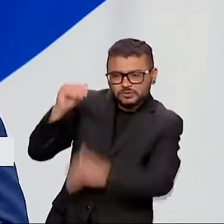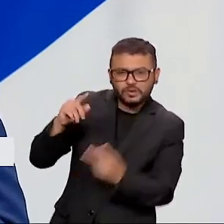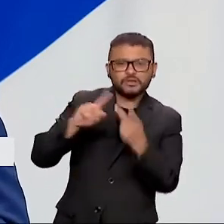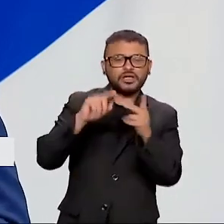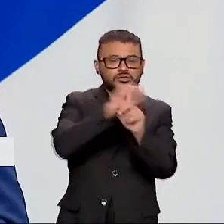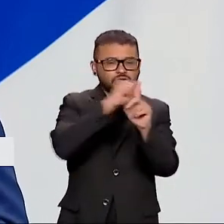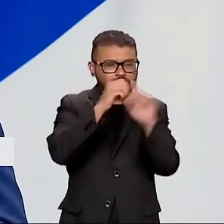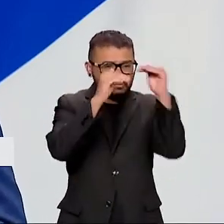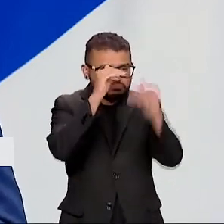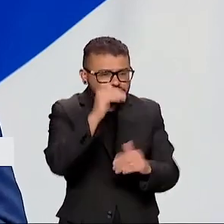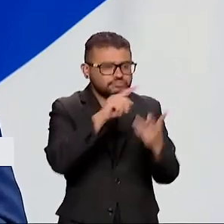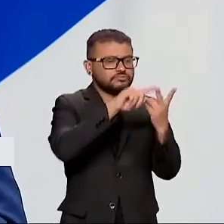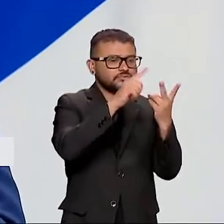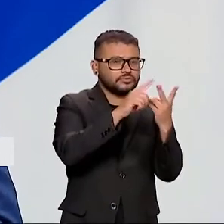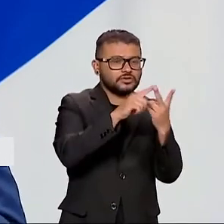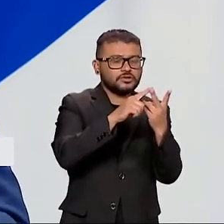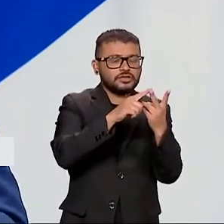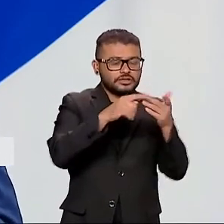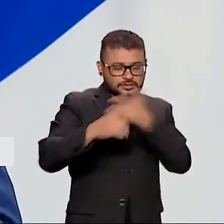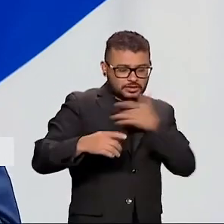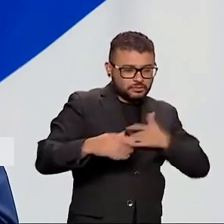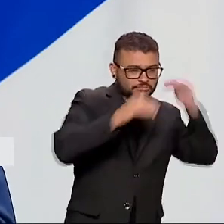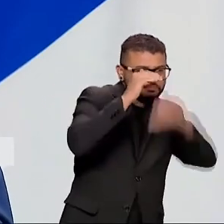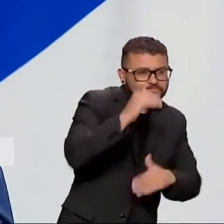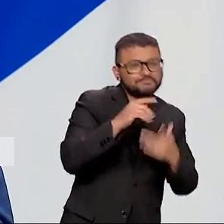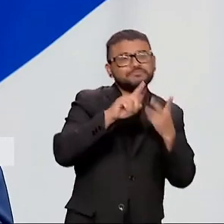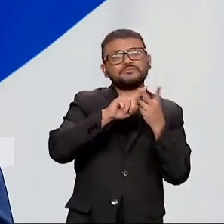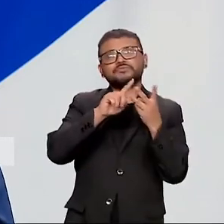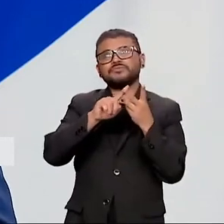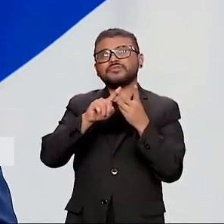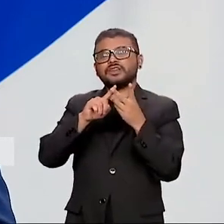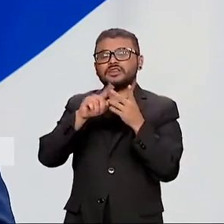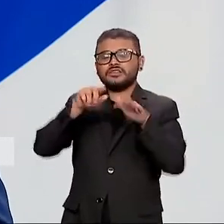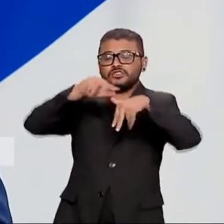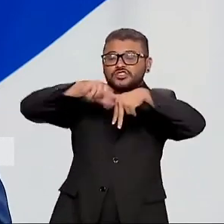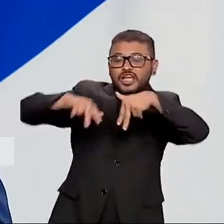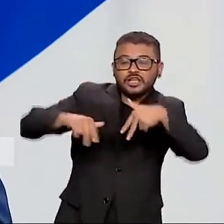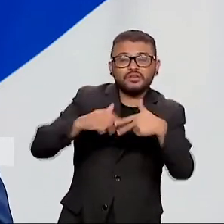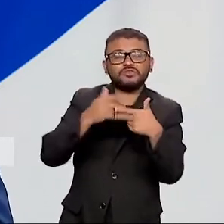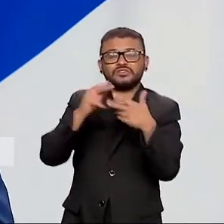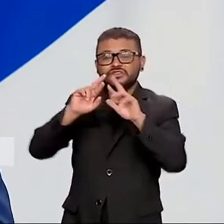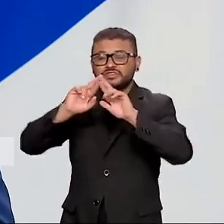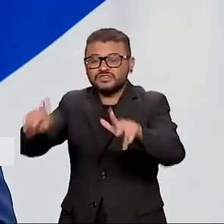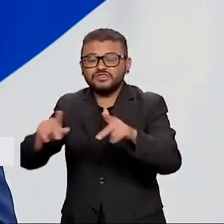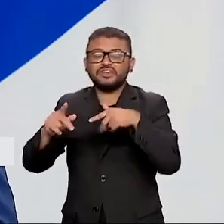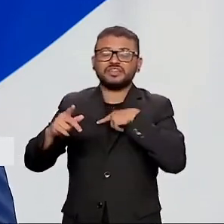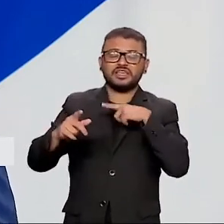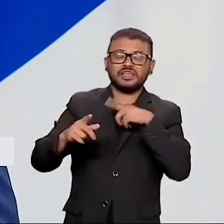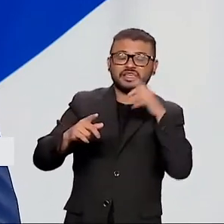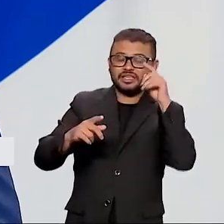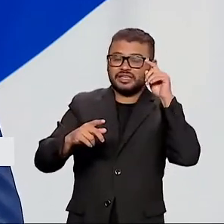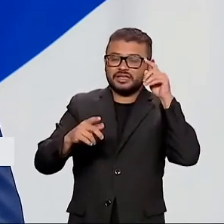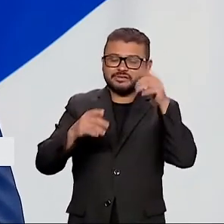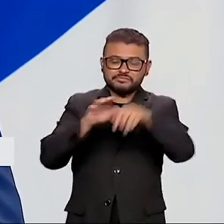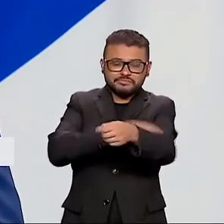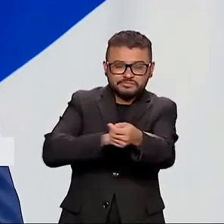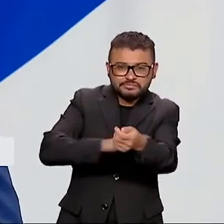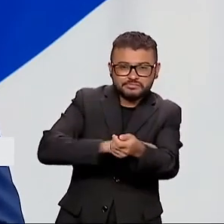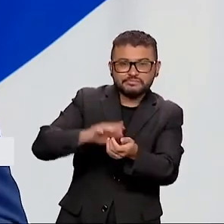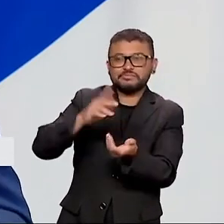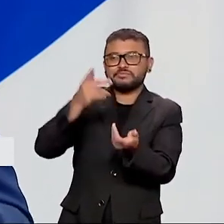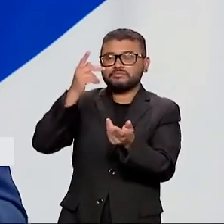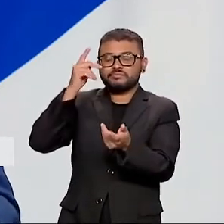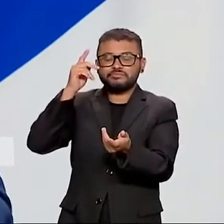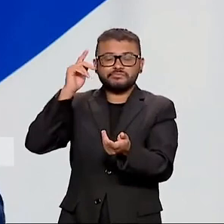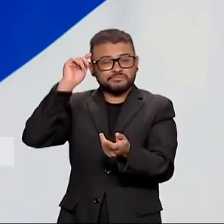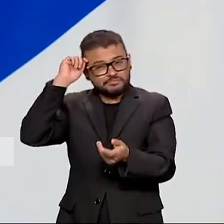desigualdade social, você tem desigualdade na saúde, você tem desigualdade de gênero, você tem desigualdade racial, você tem desigualdade na